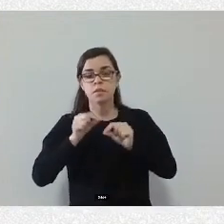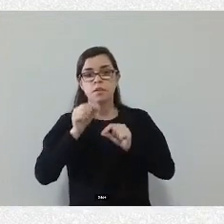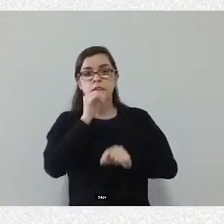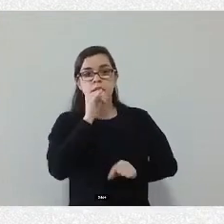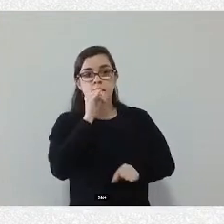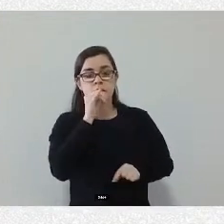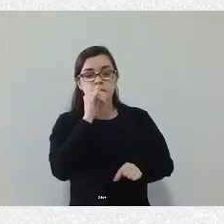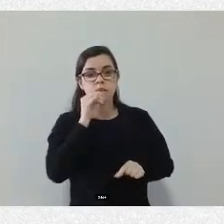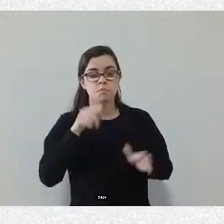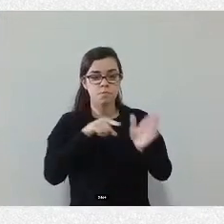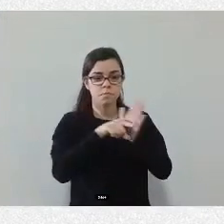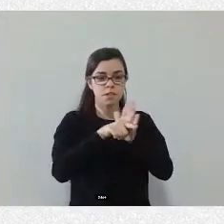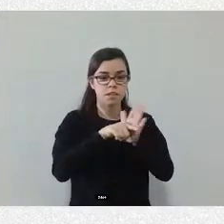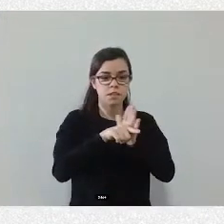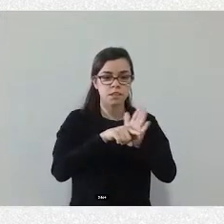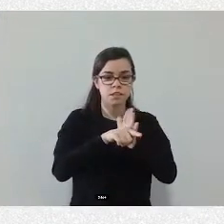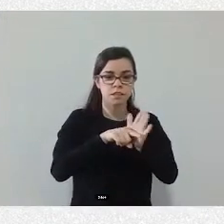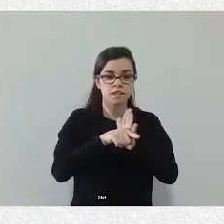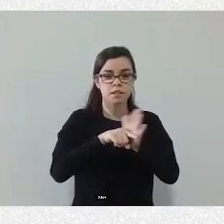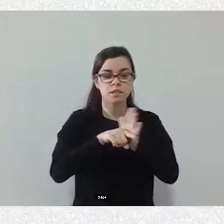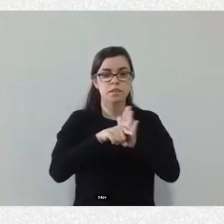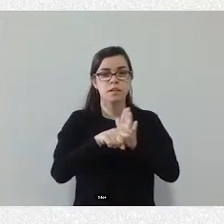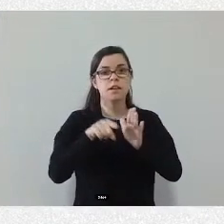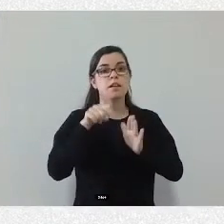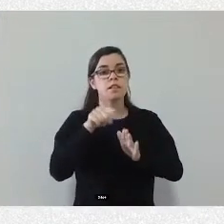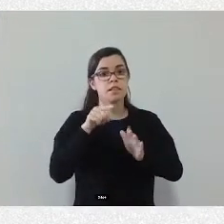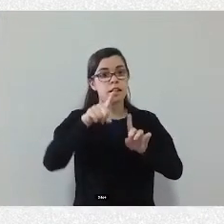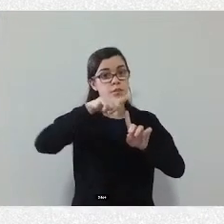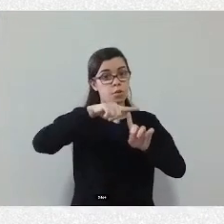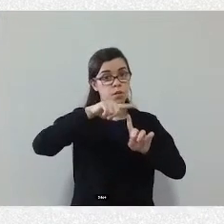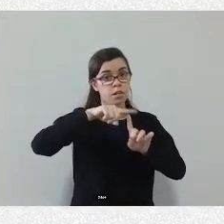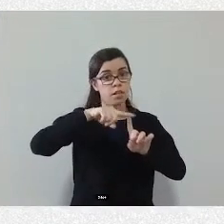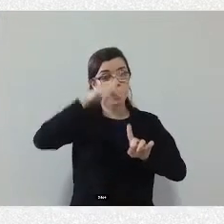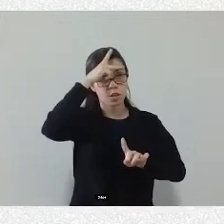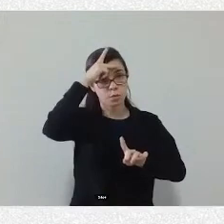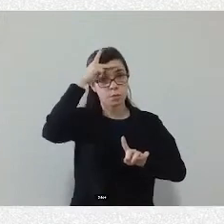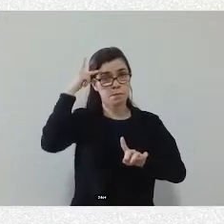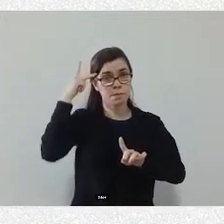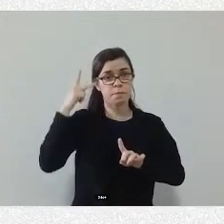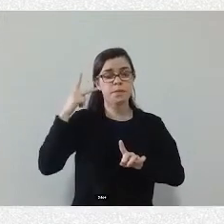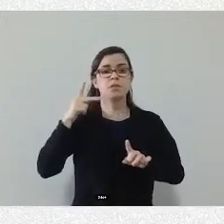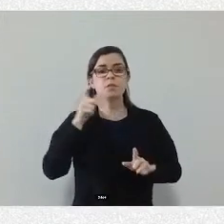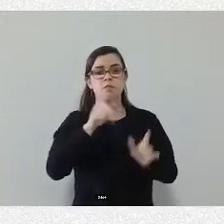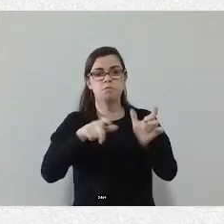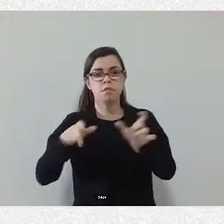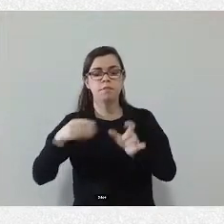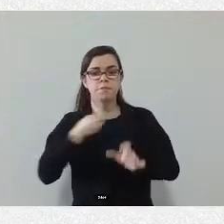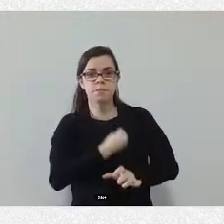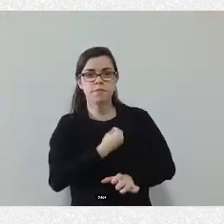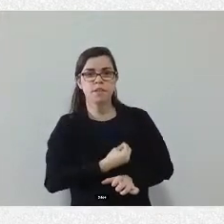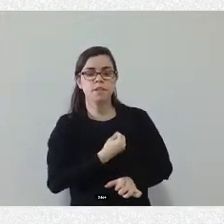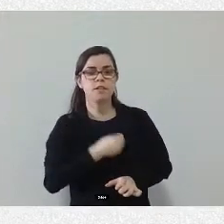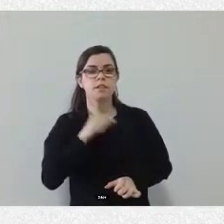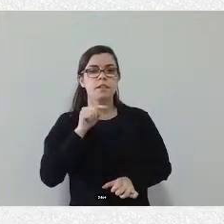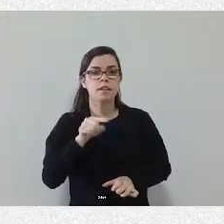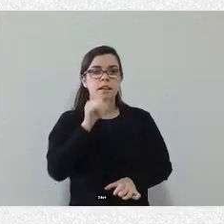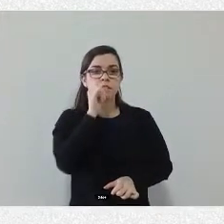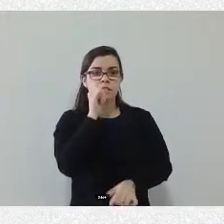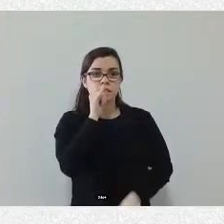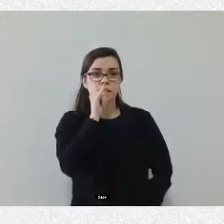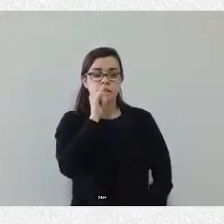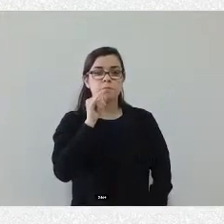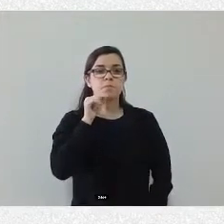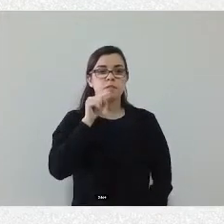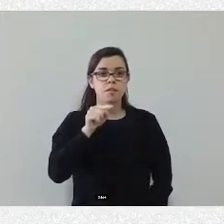Toledo. As pessoas que tiverem sintomas de infecção respiratória e com suspeita de COVID serão